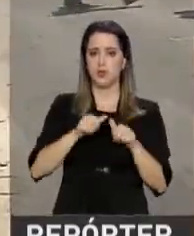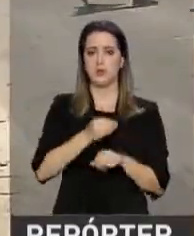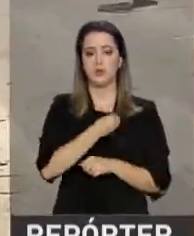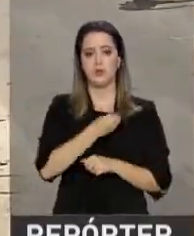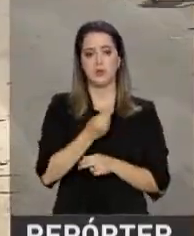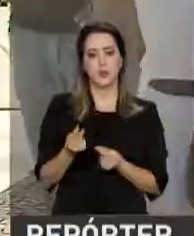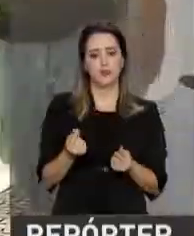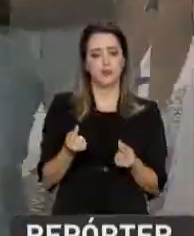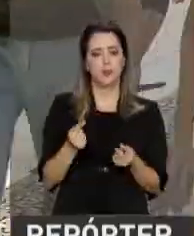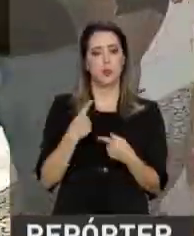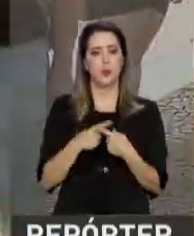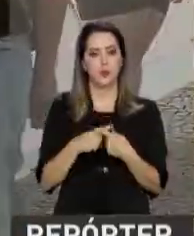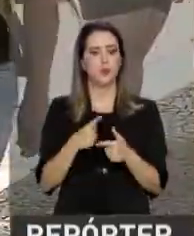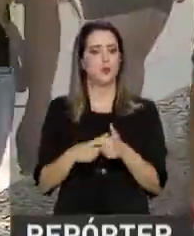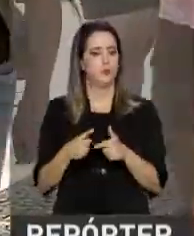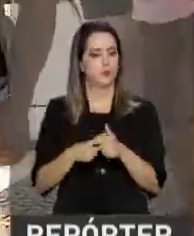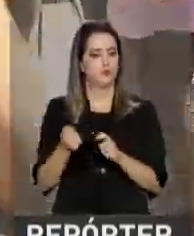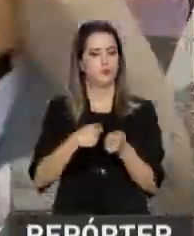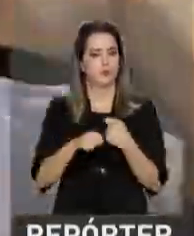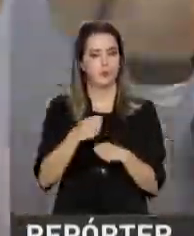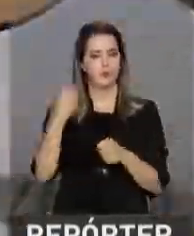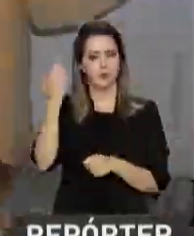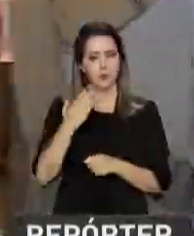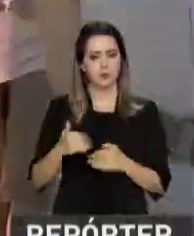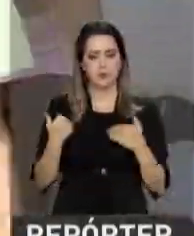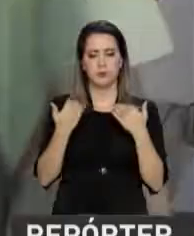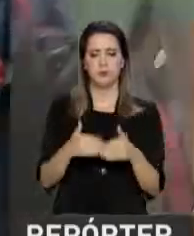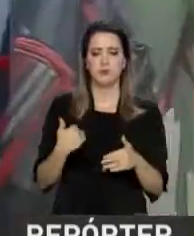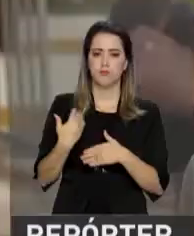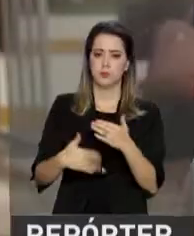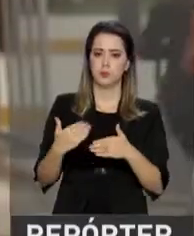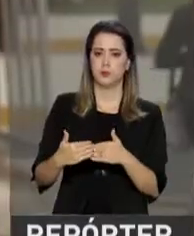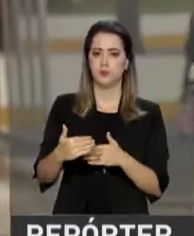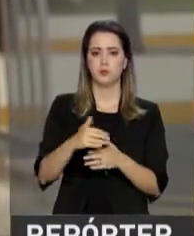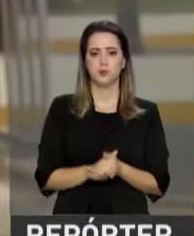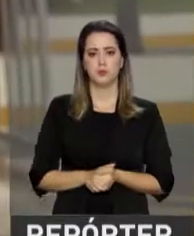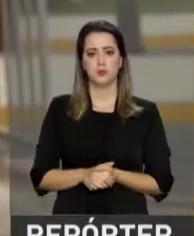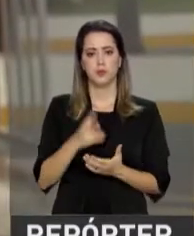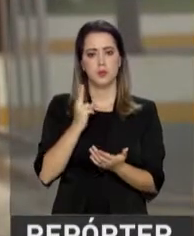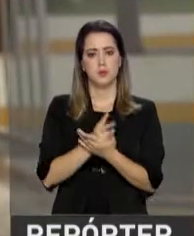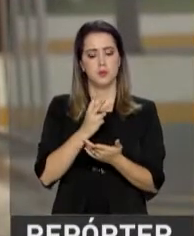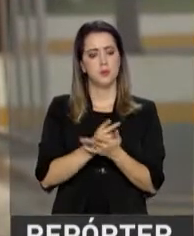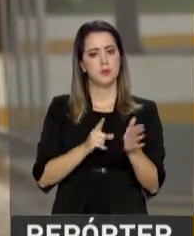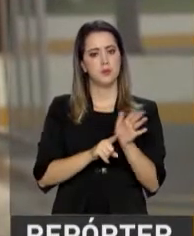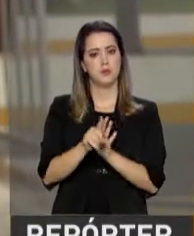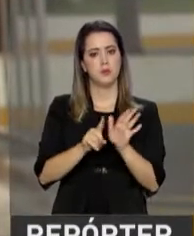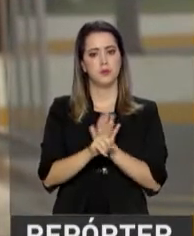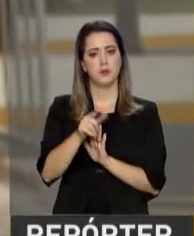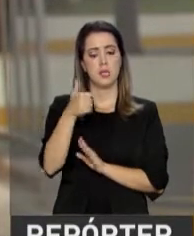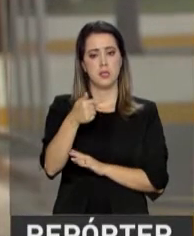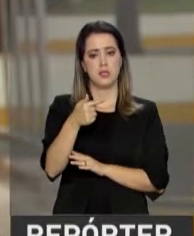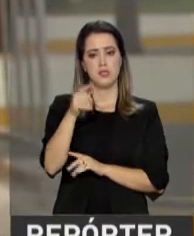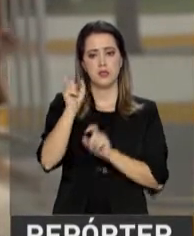financeira por causa da crise econômica que o brasil enfrentou nos últimos anos segundo a mesma pesquisa sete em cada dez